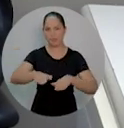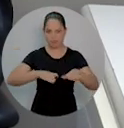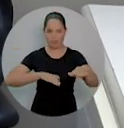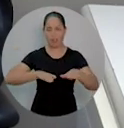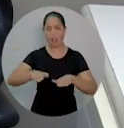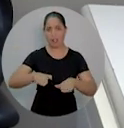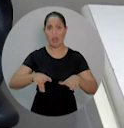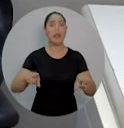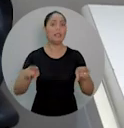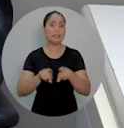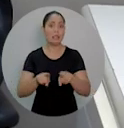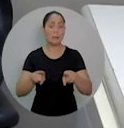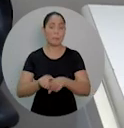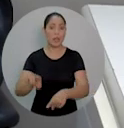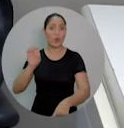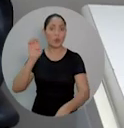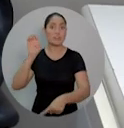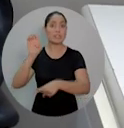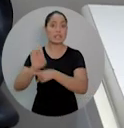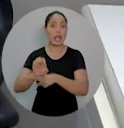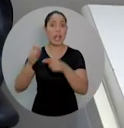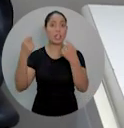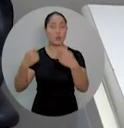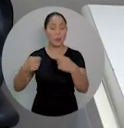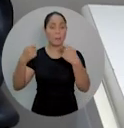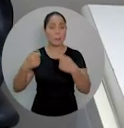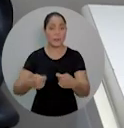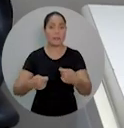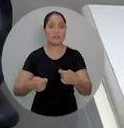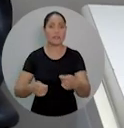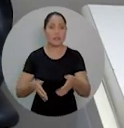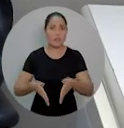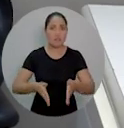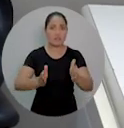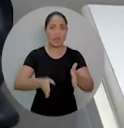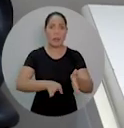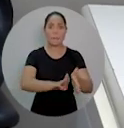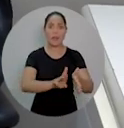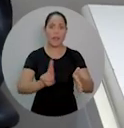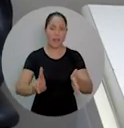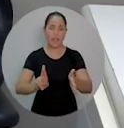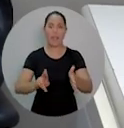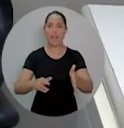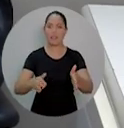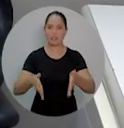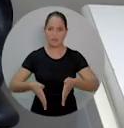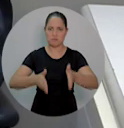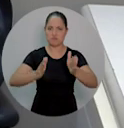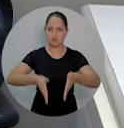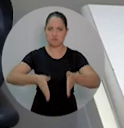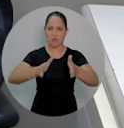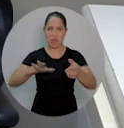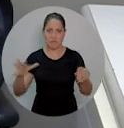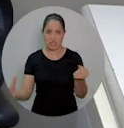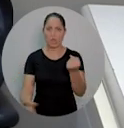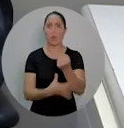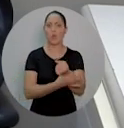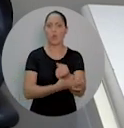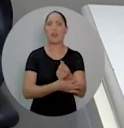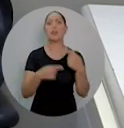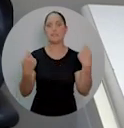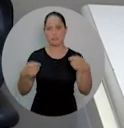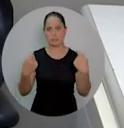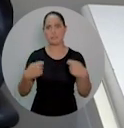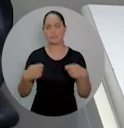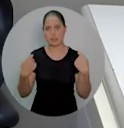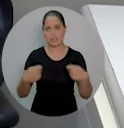Estado faça conservação e manutenção das rodovias, garantindo a segurança